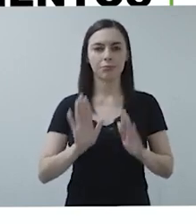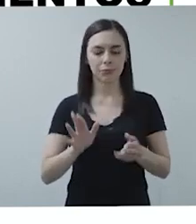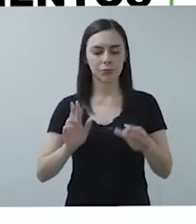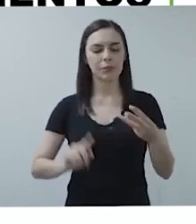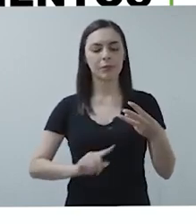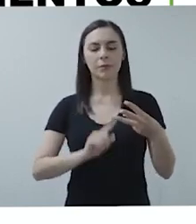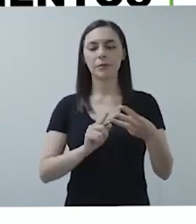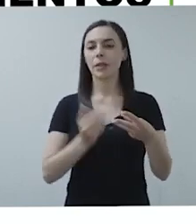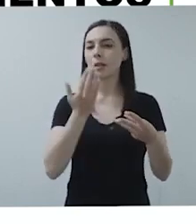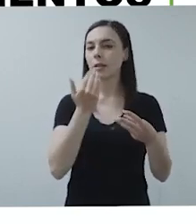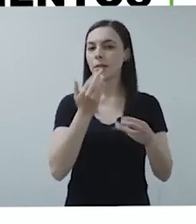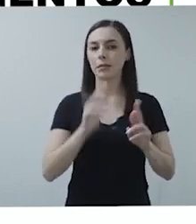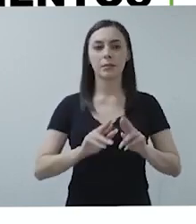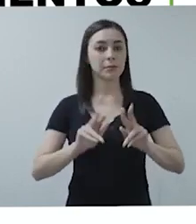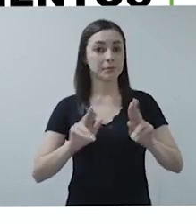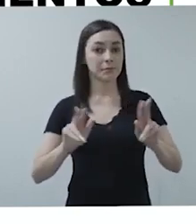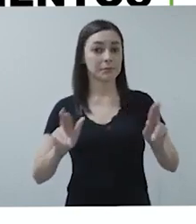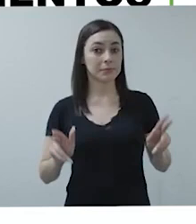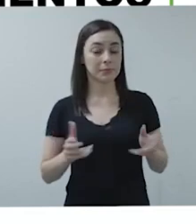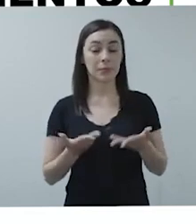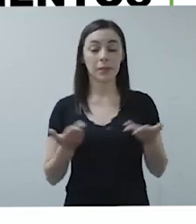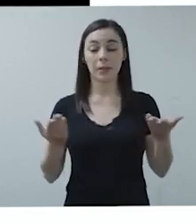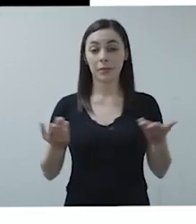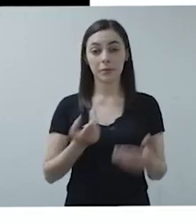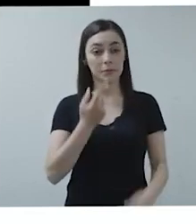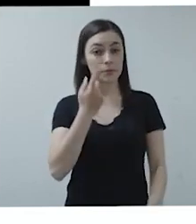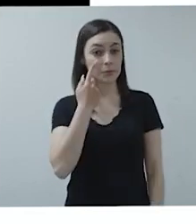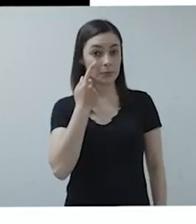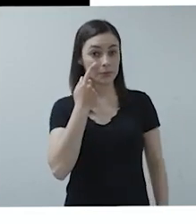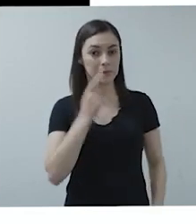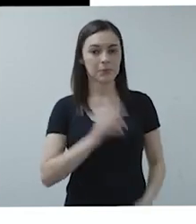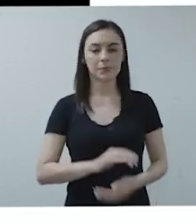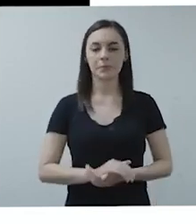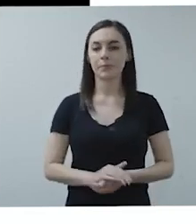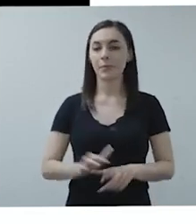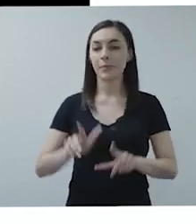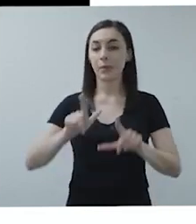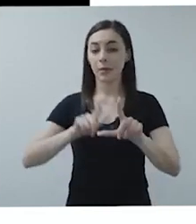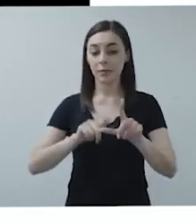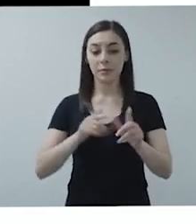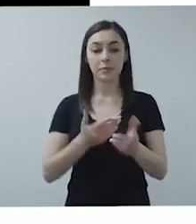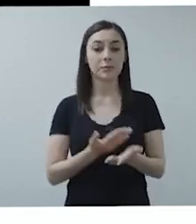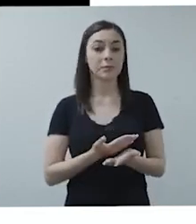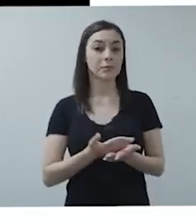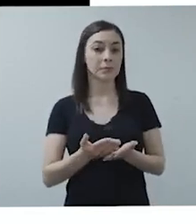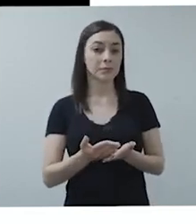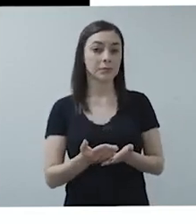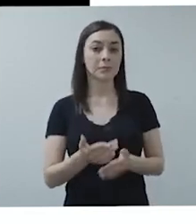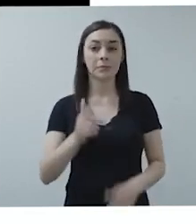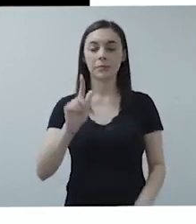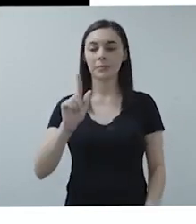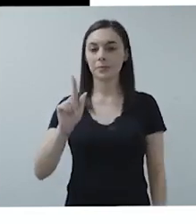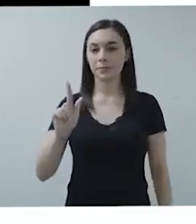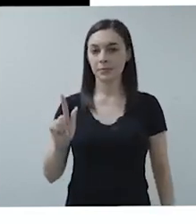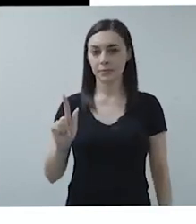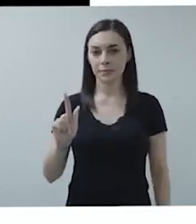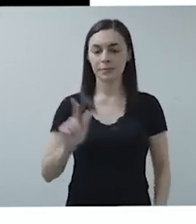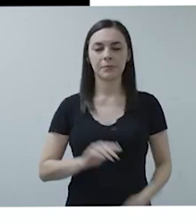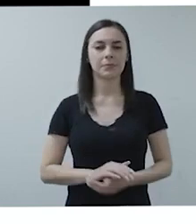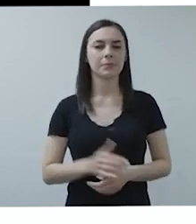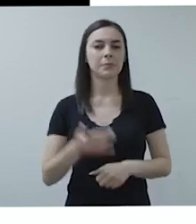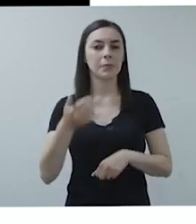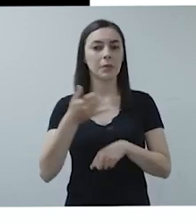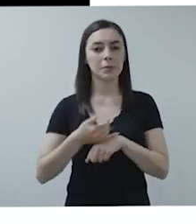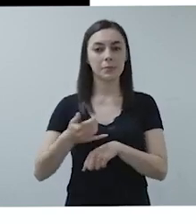Os alimentos. Vamos ver. A primeira letra, então, era a letra G, o